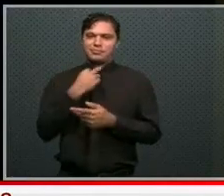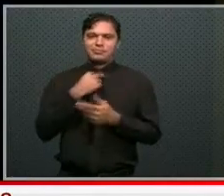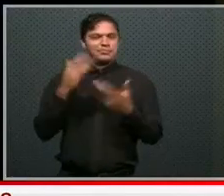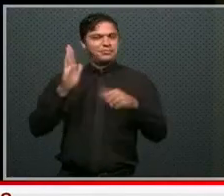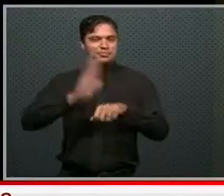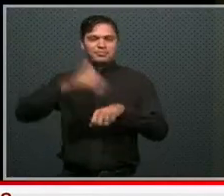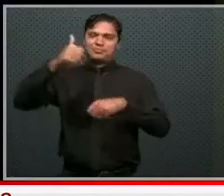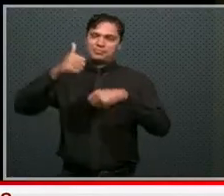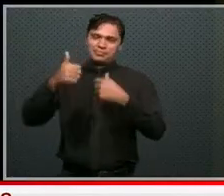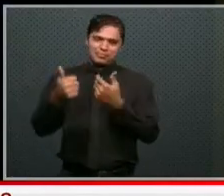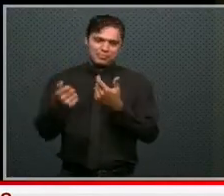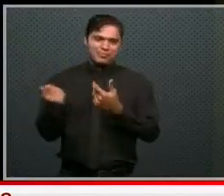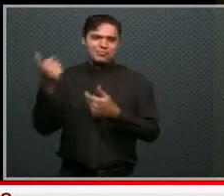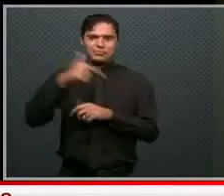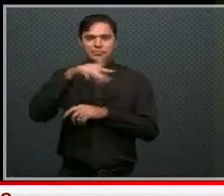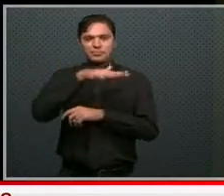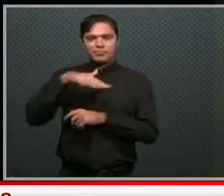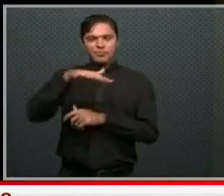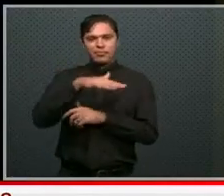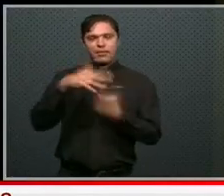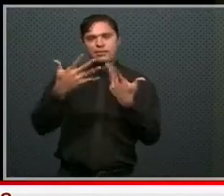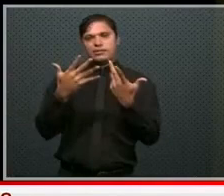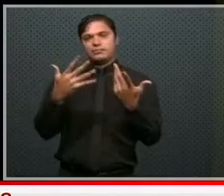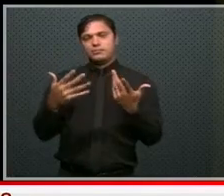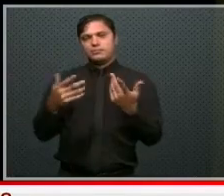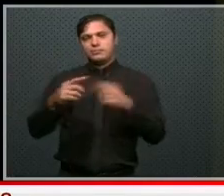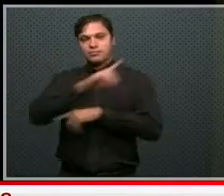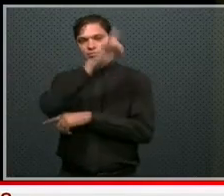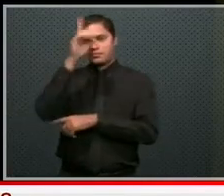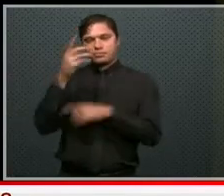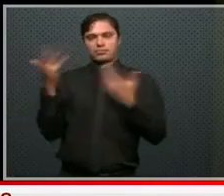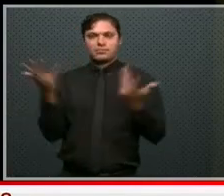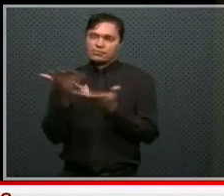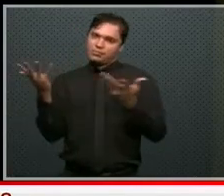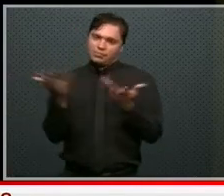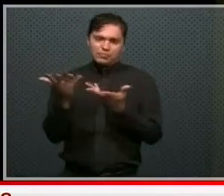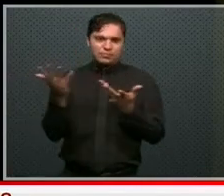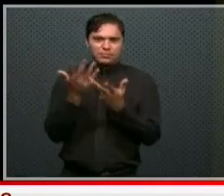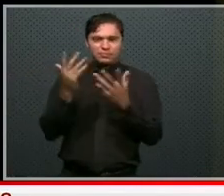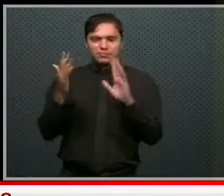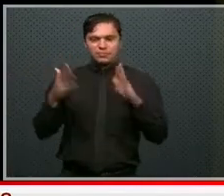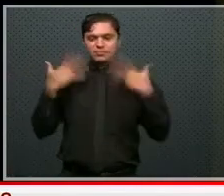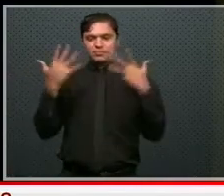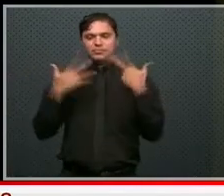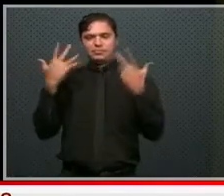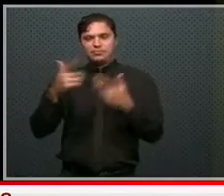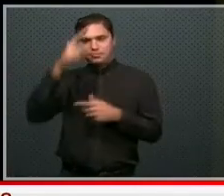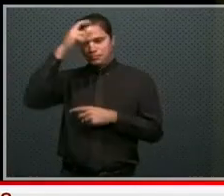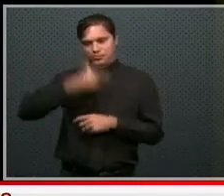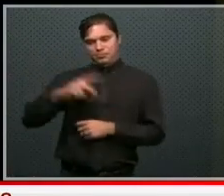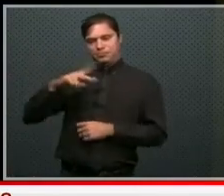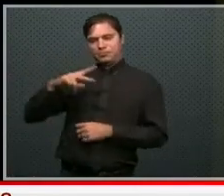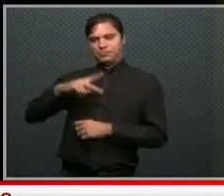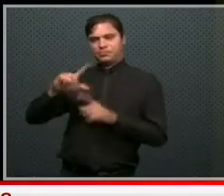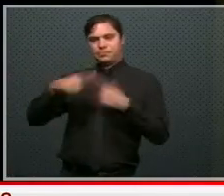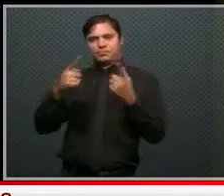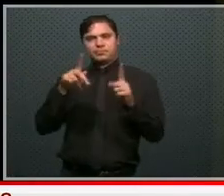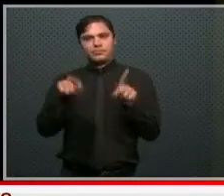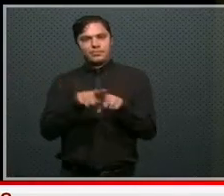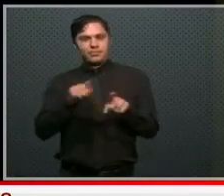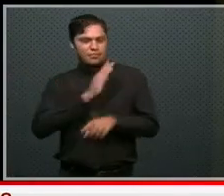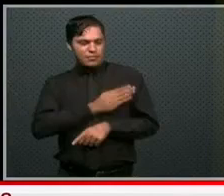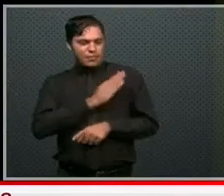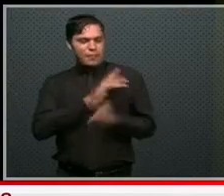melhor esse dia para mim que não celebra só pessoalmente mas celebra no coração